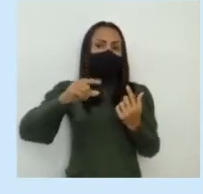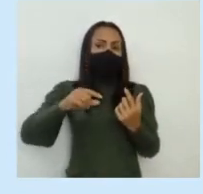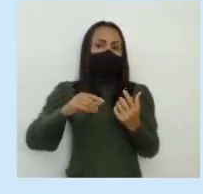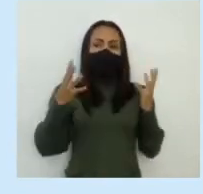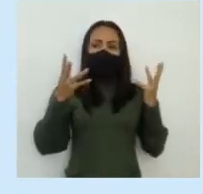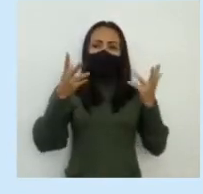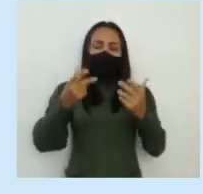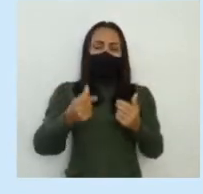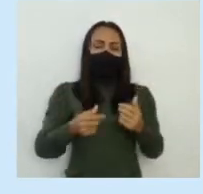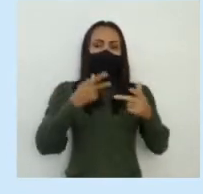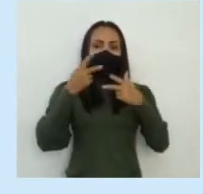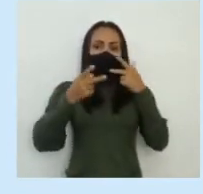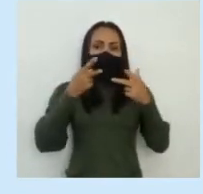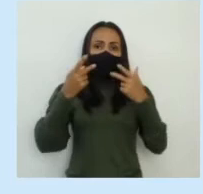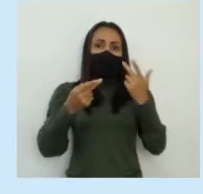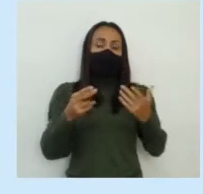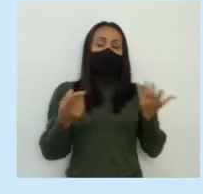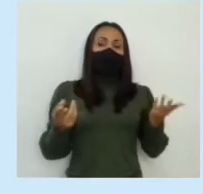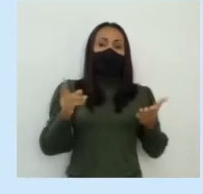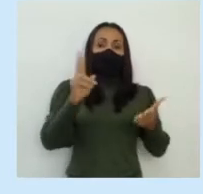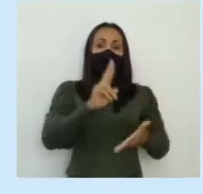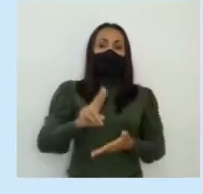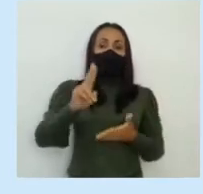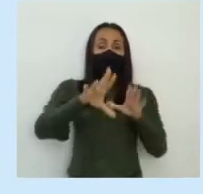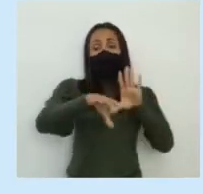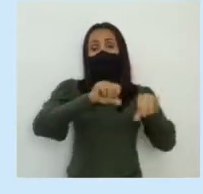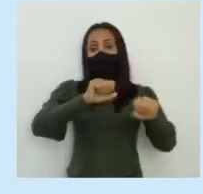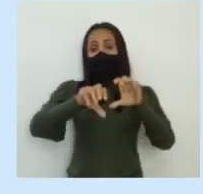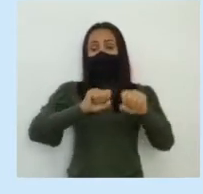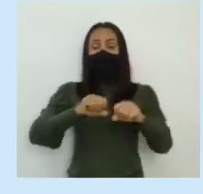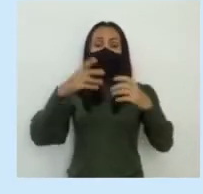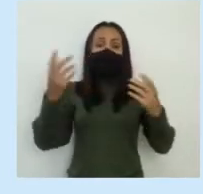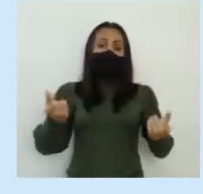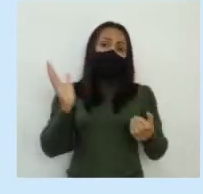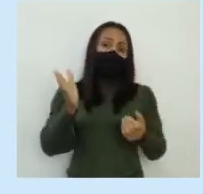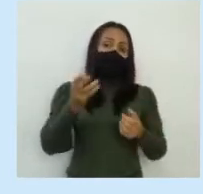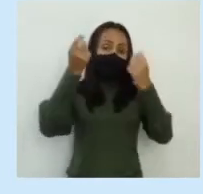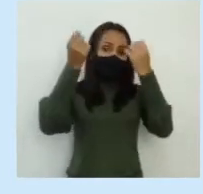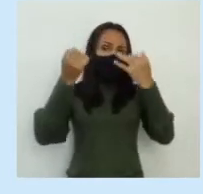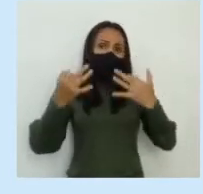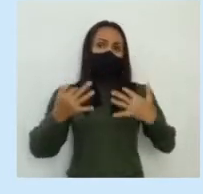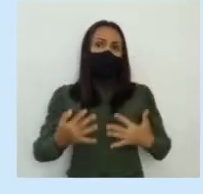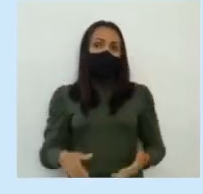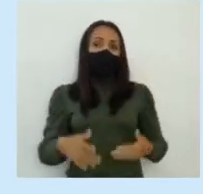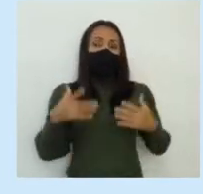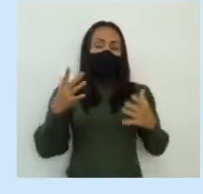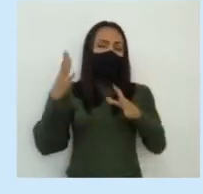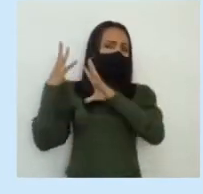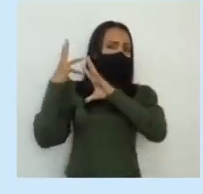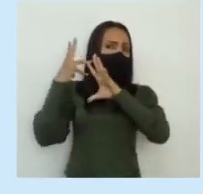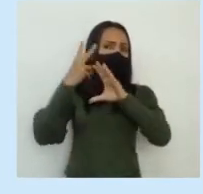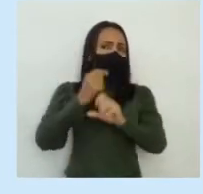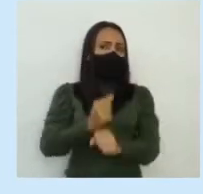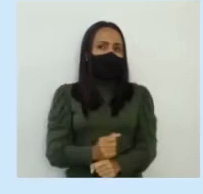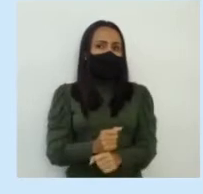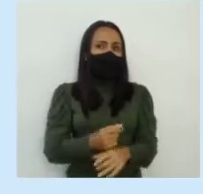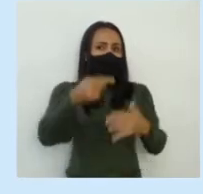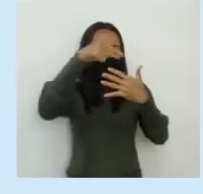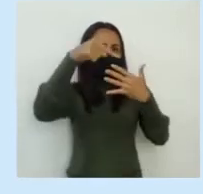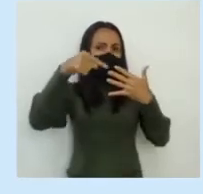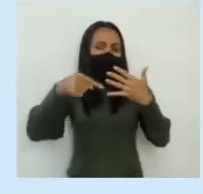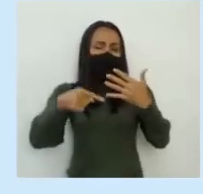aqui, para o universo da unidade informacional. A gente já vem falando sobre isso, mas vamos pincelar aqui alguns pontos